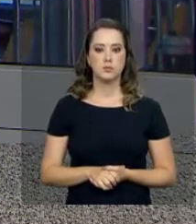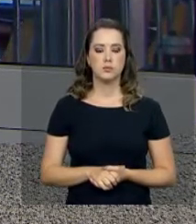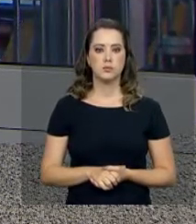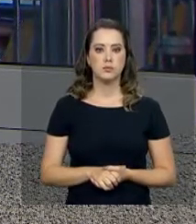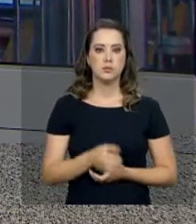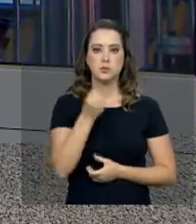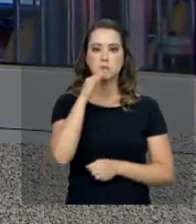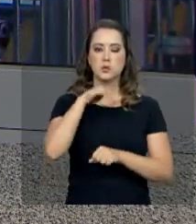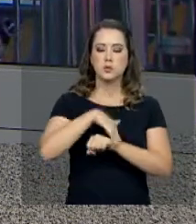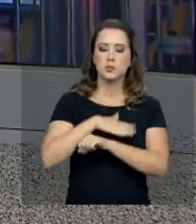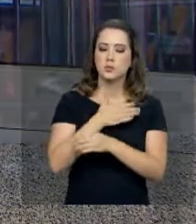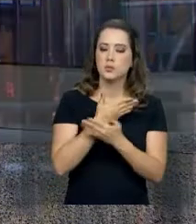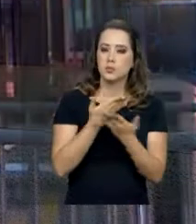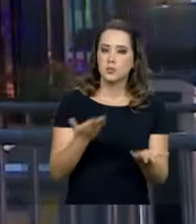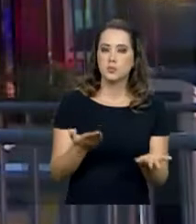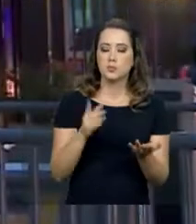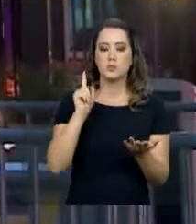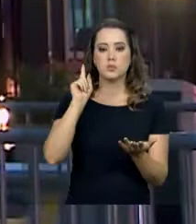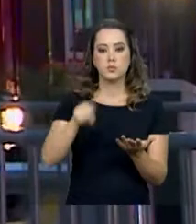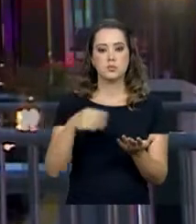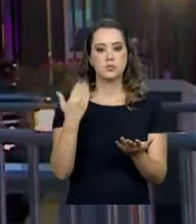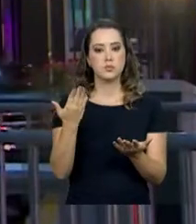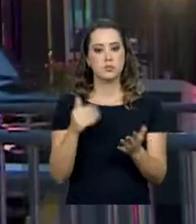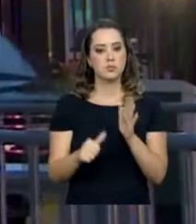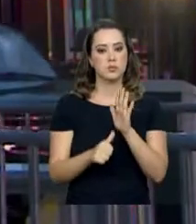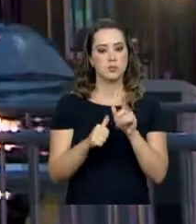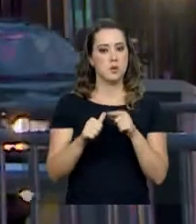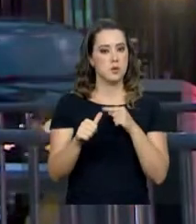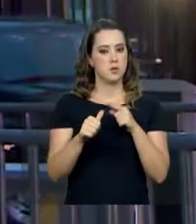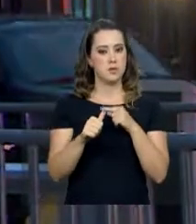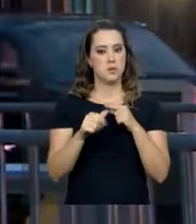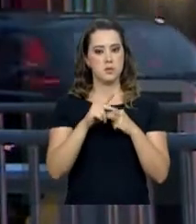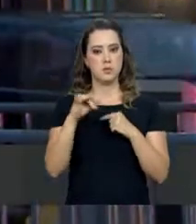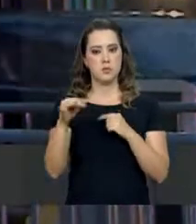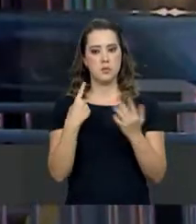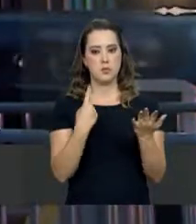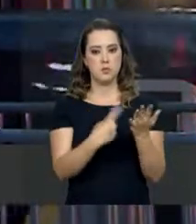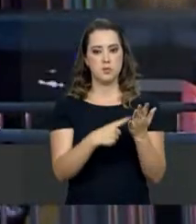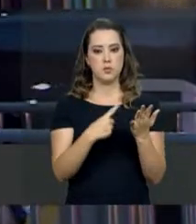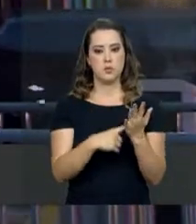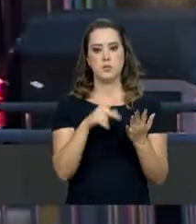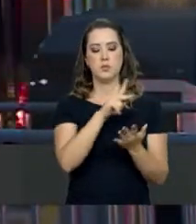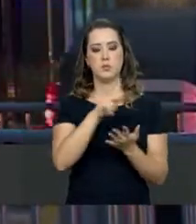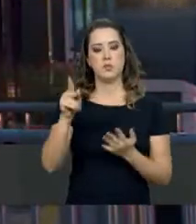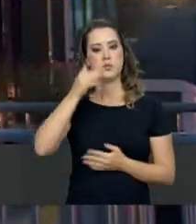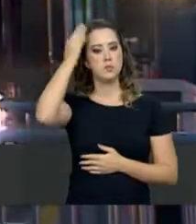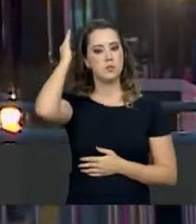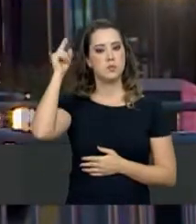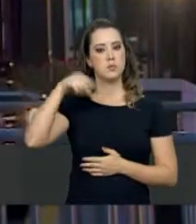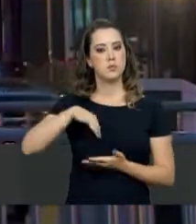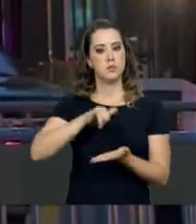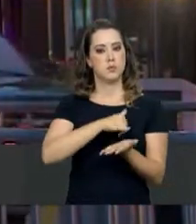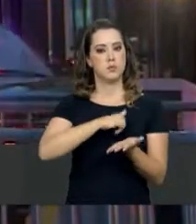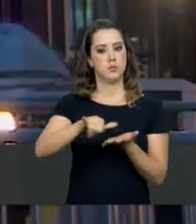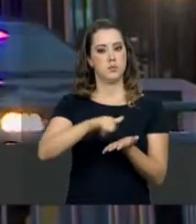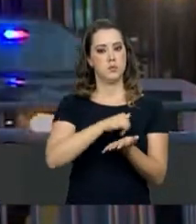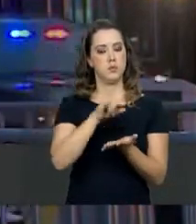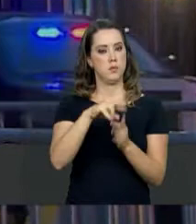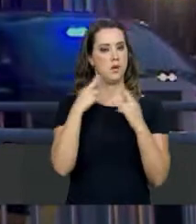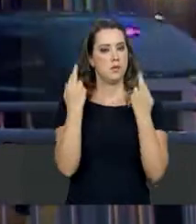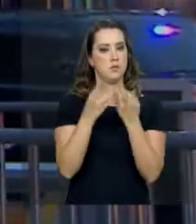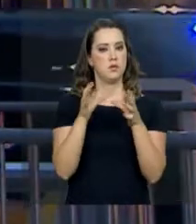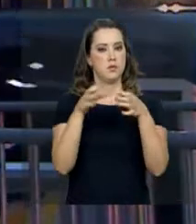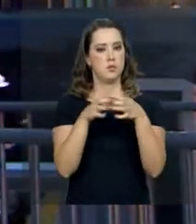Boa noite, Roberto. Olha, pois é, nesse primeiro dia de compromissos do presidente Michel Temer aqui em Nova York, ele se reuniu